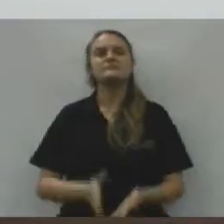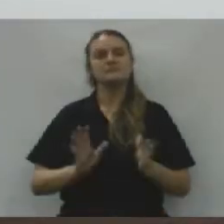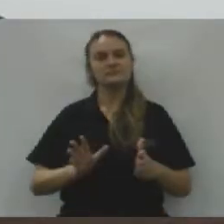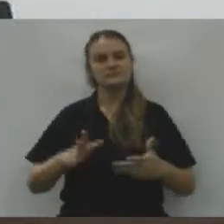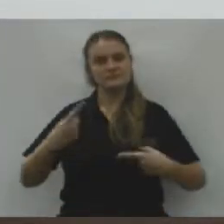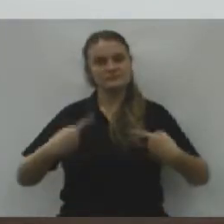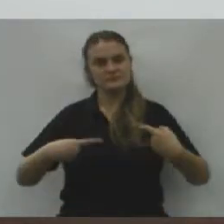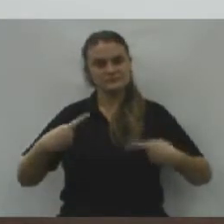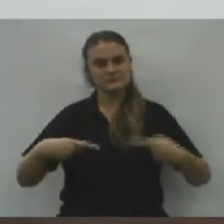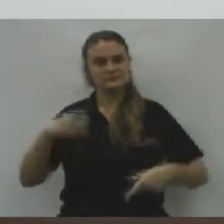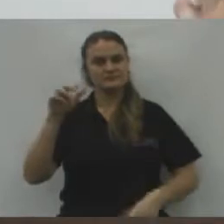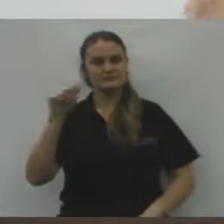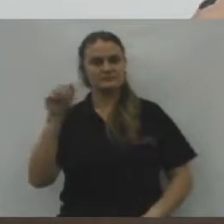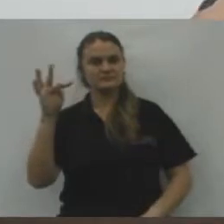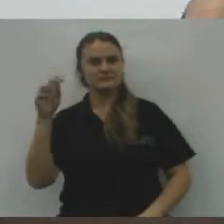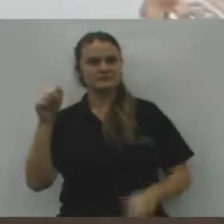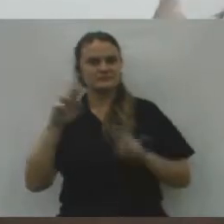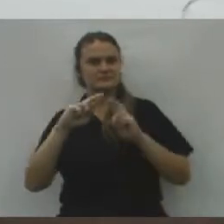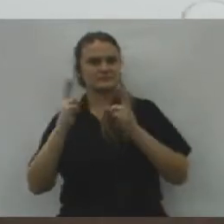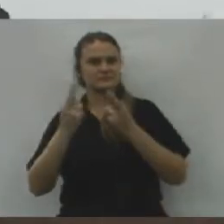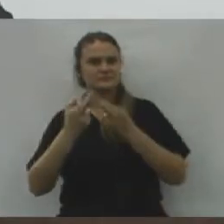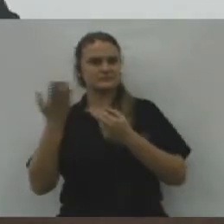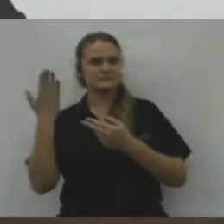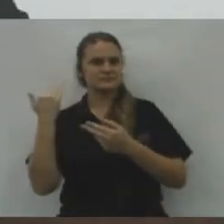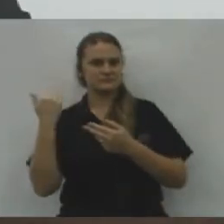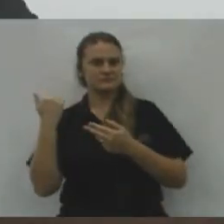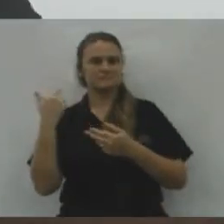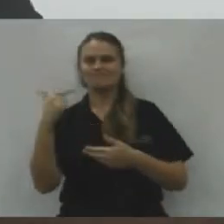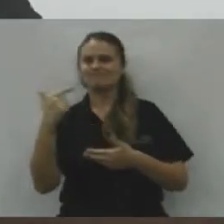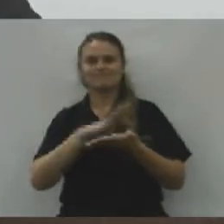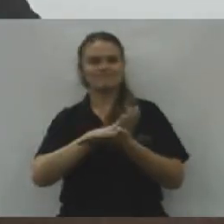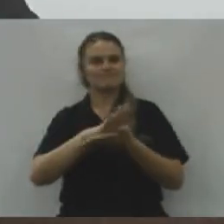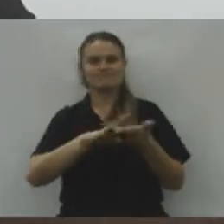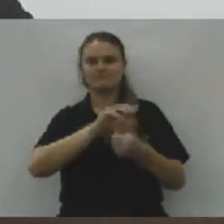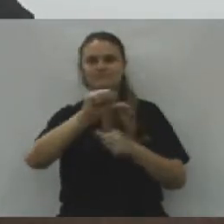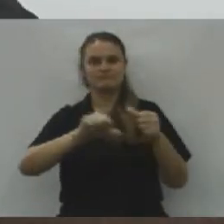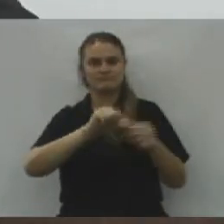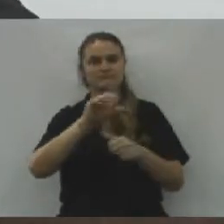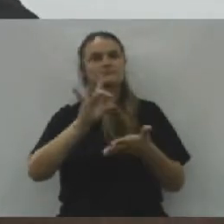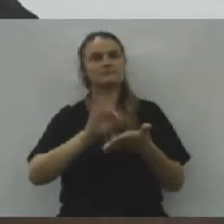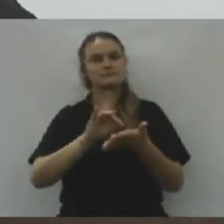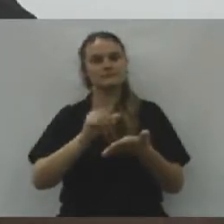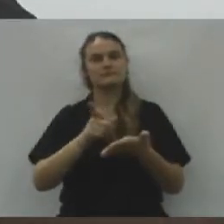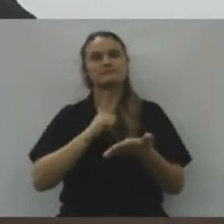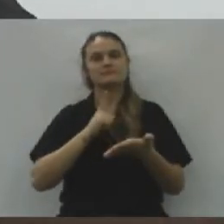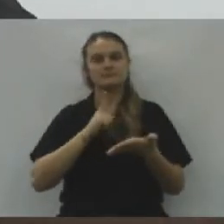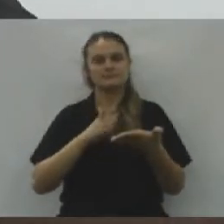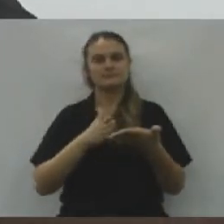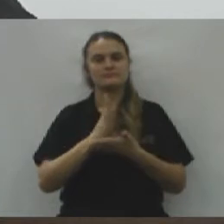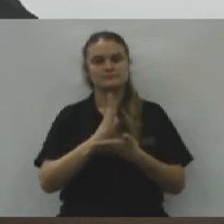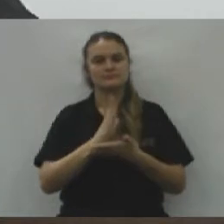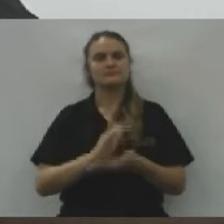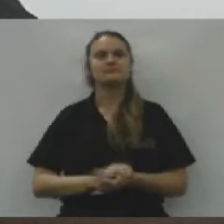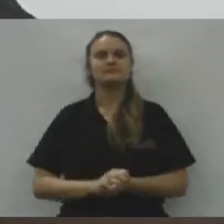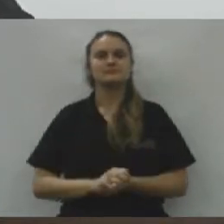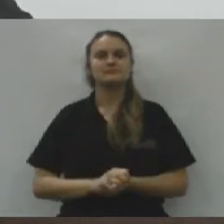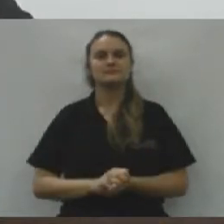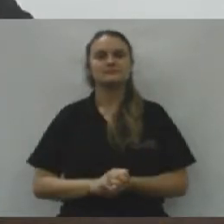Colocamos em discussão a ata da reunião anterior e, não havendo retificação ou impugnação, a mesma está